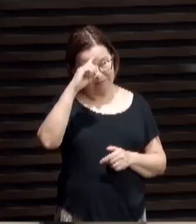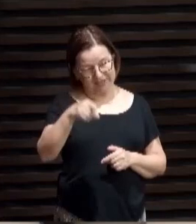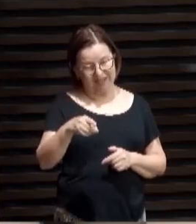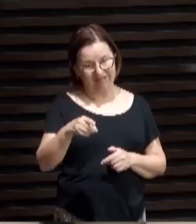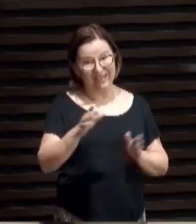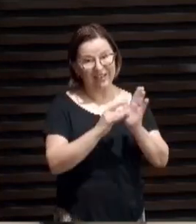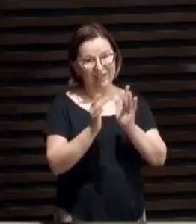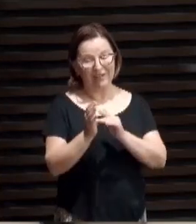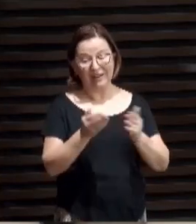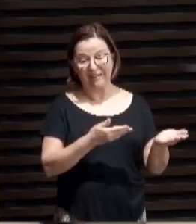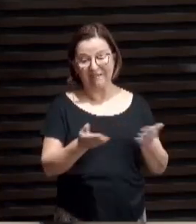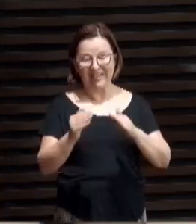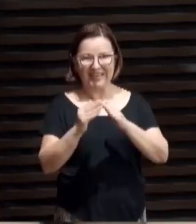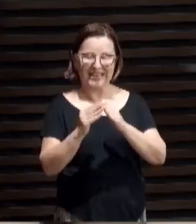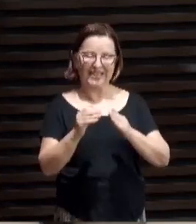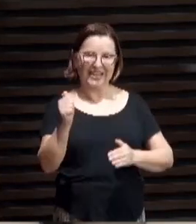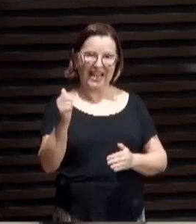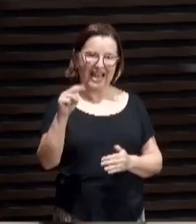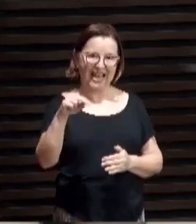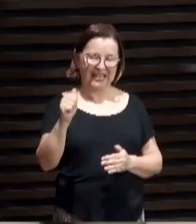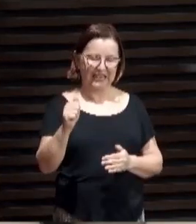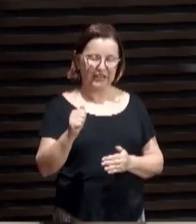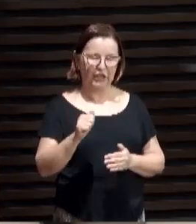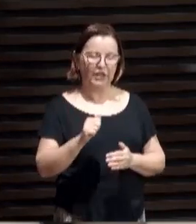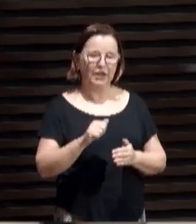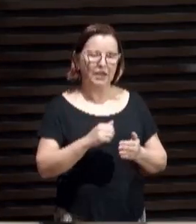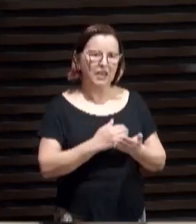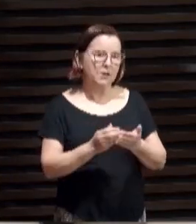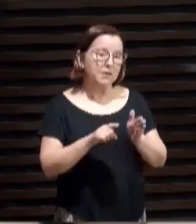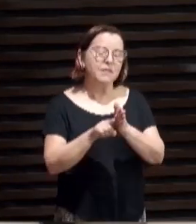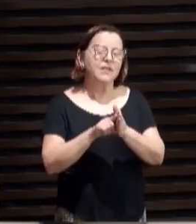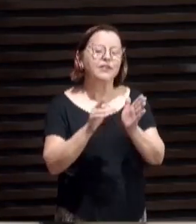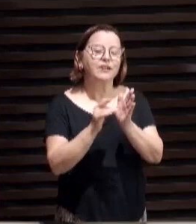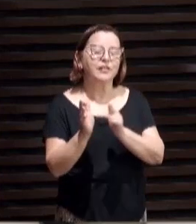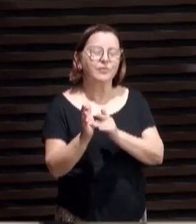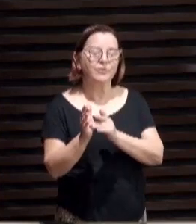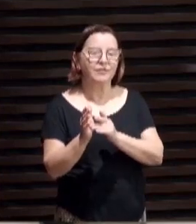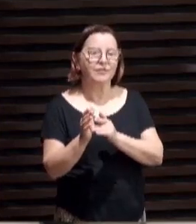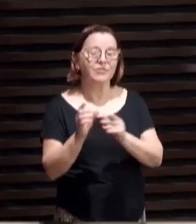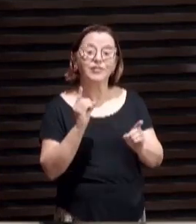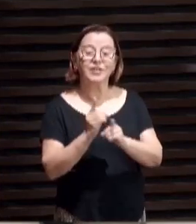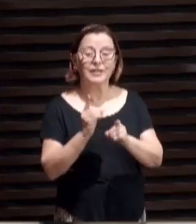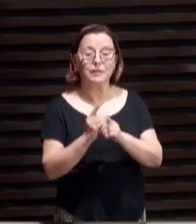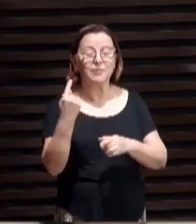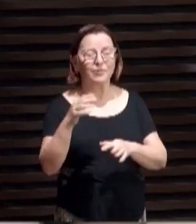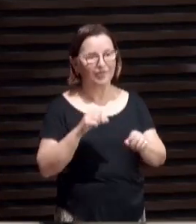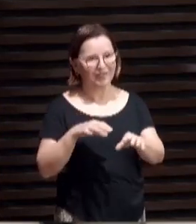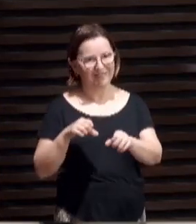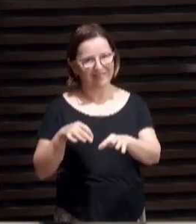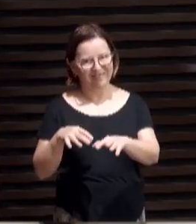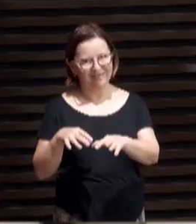casa do Anás, e ele começa interrogando a Jesus acerca dos seus discípulos e da sua